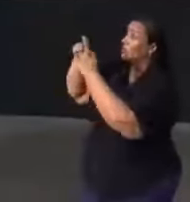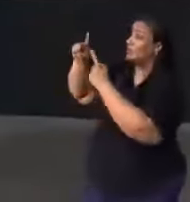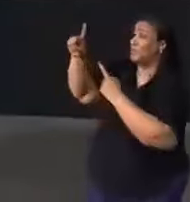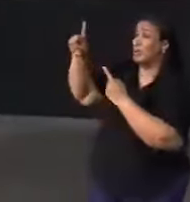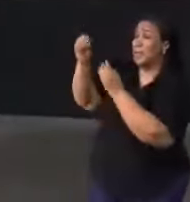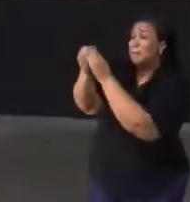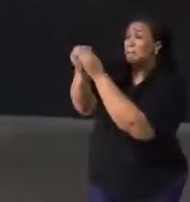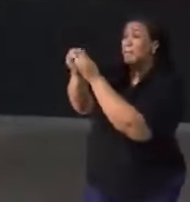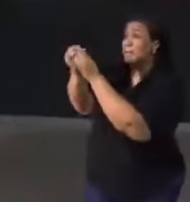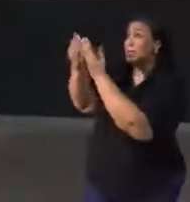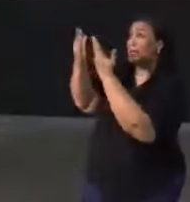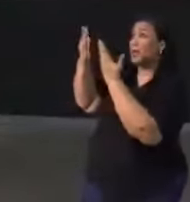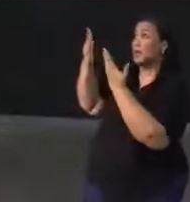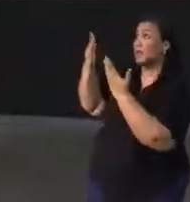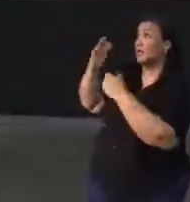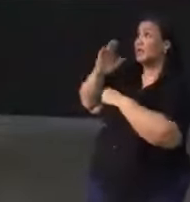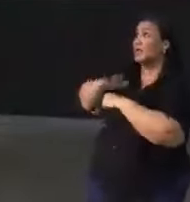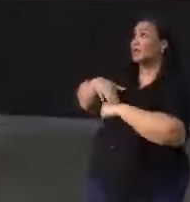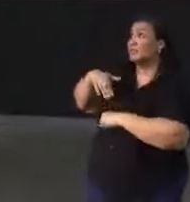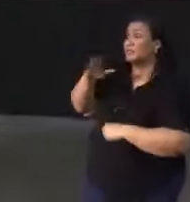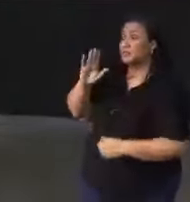milagre.